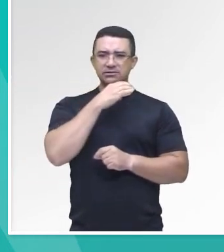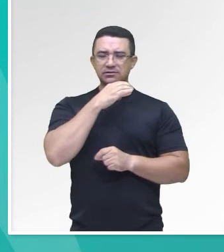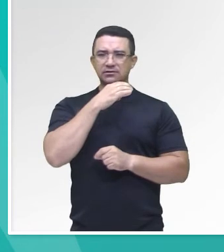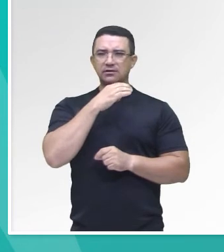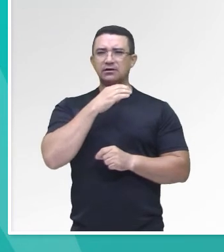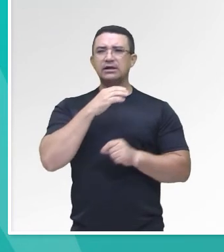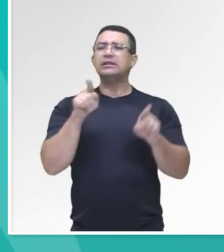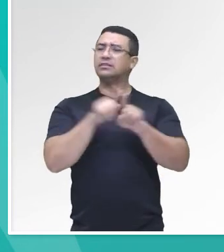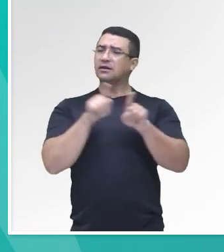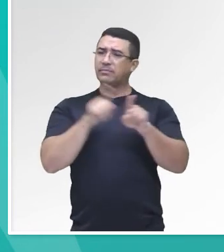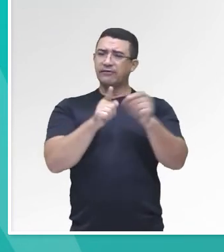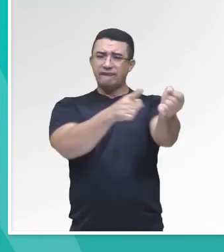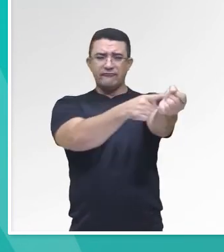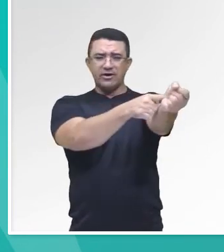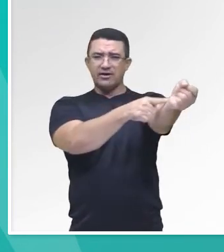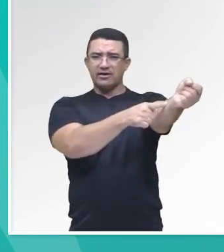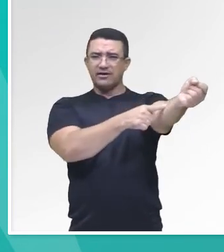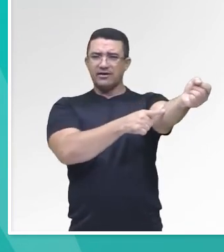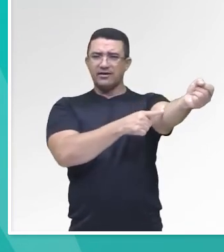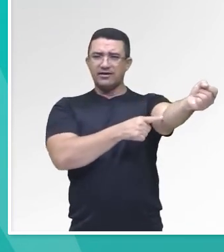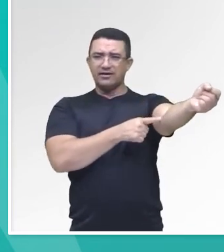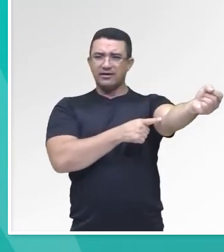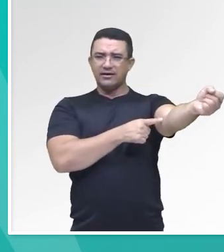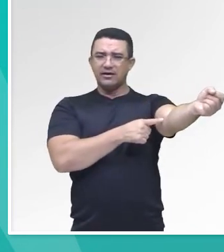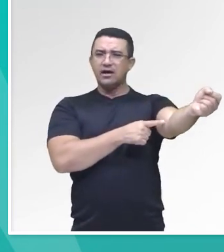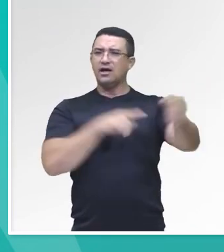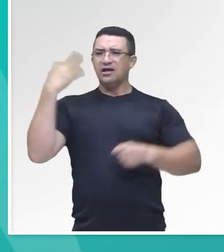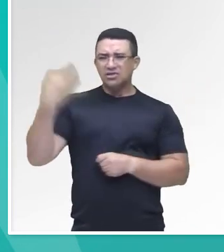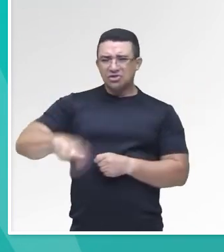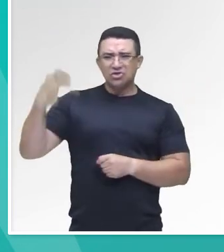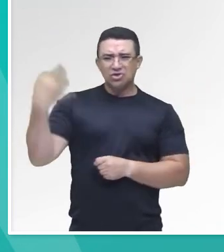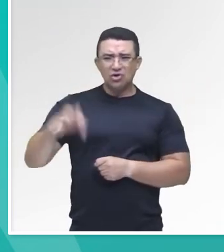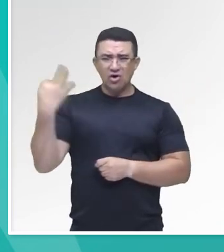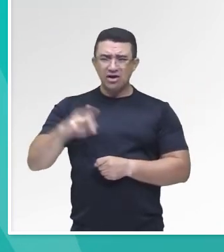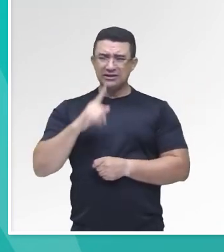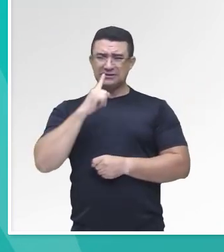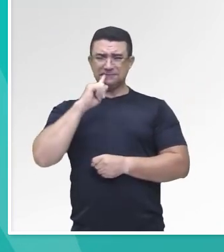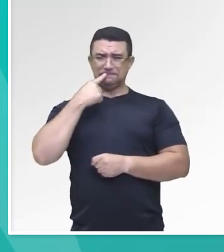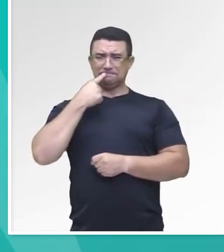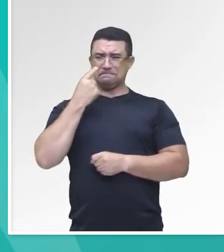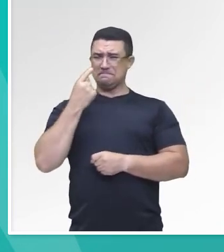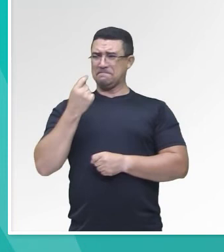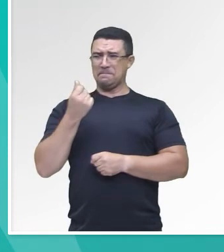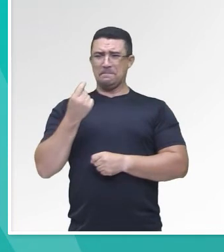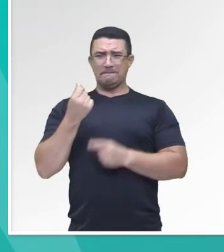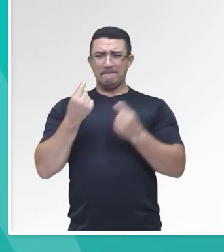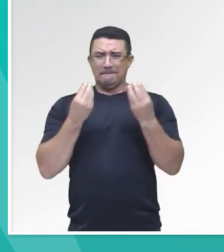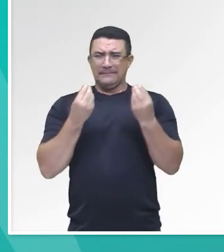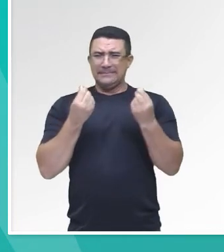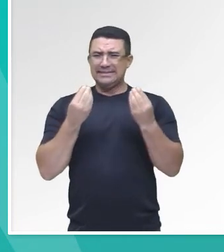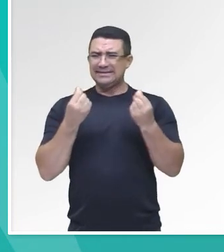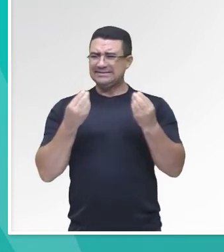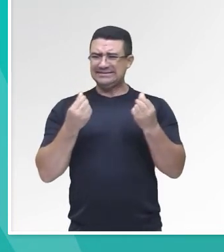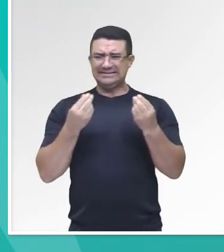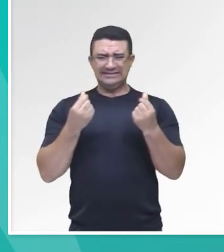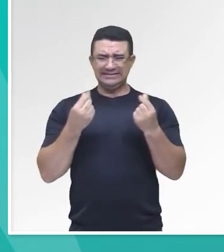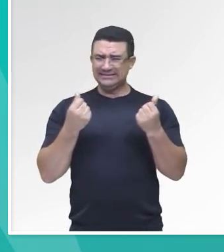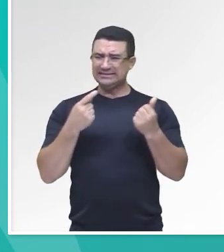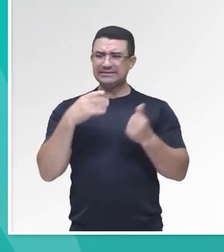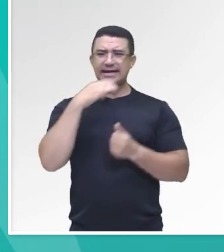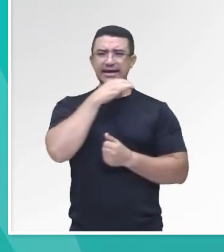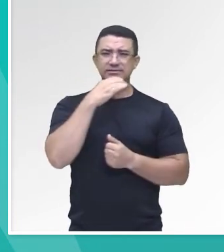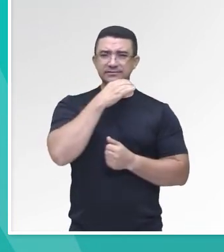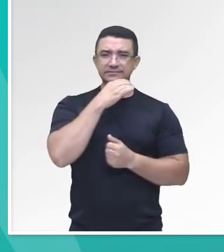dói nas veias, ó, amargo e quente, como se você sentisse, né, o gosto do sangue,